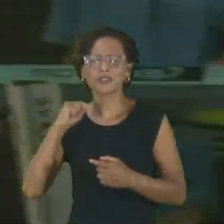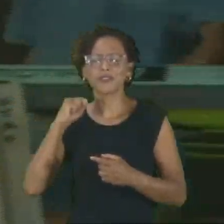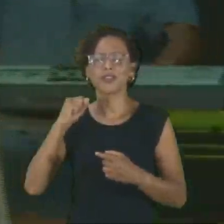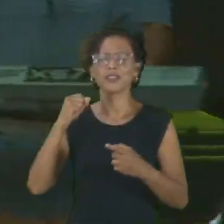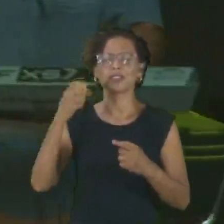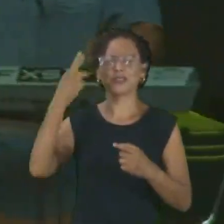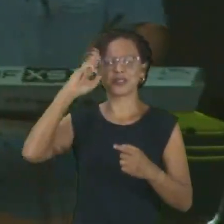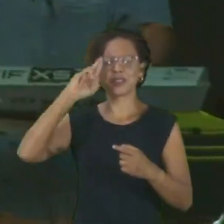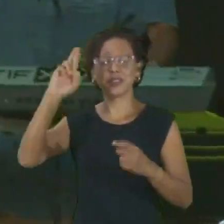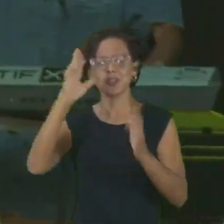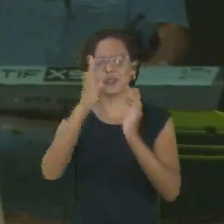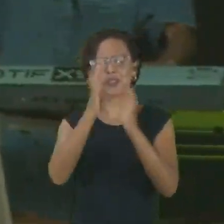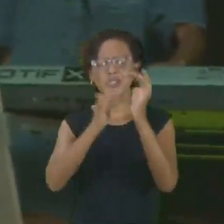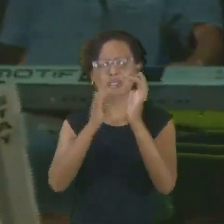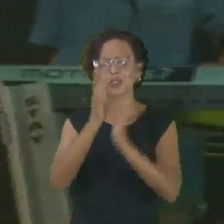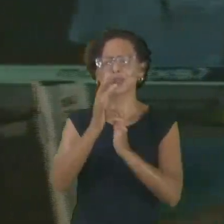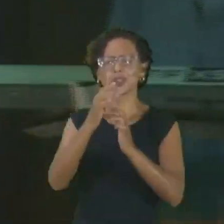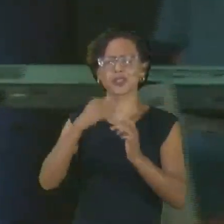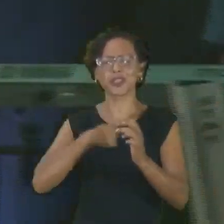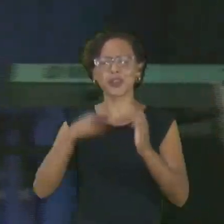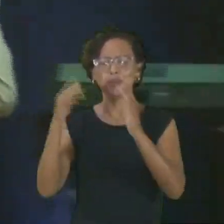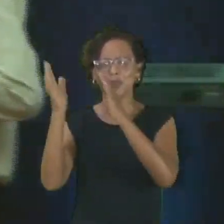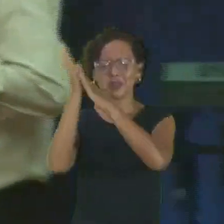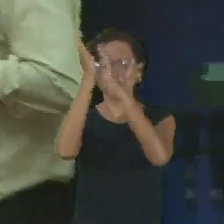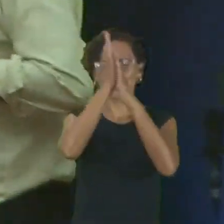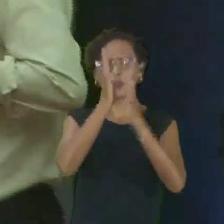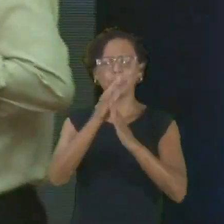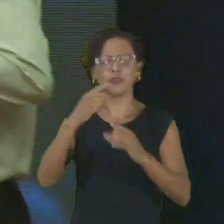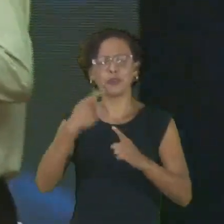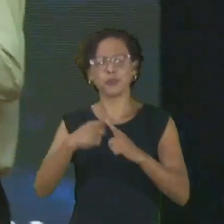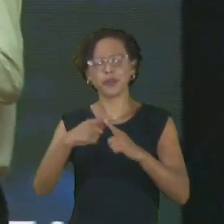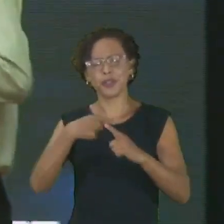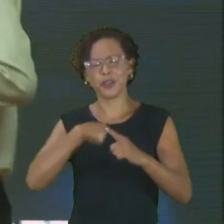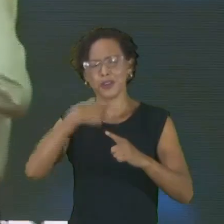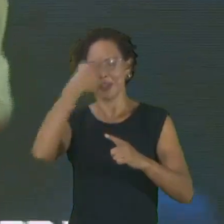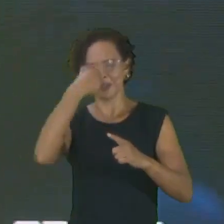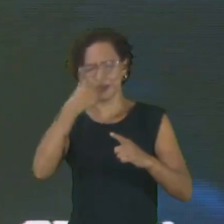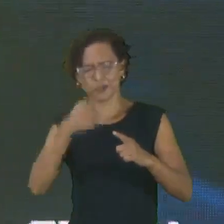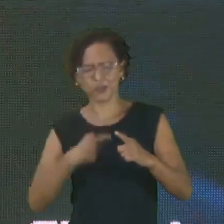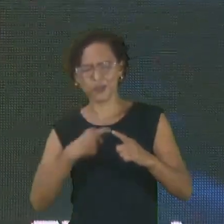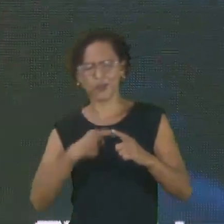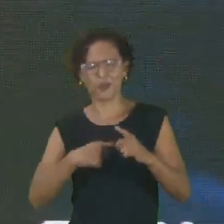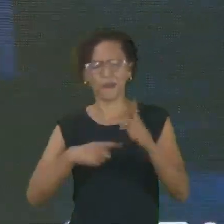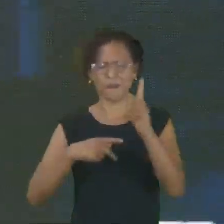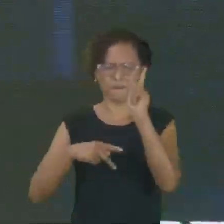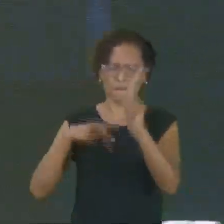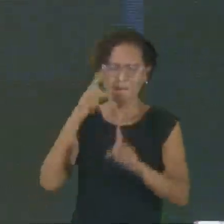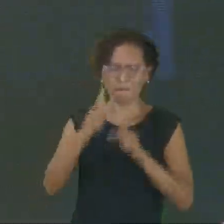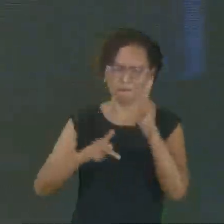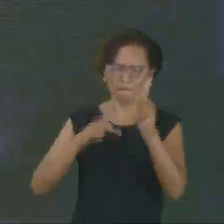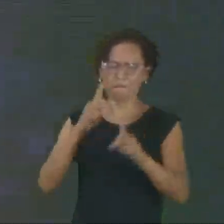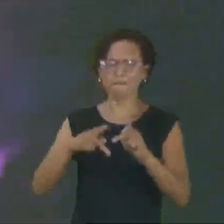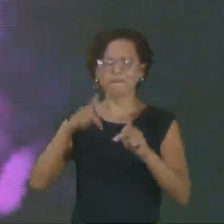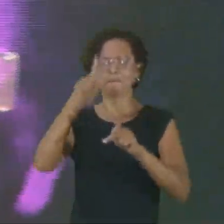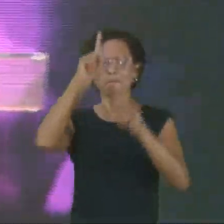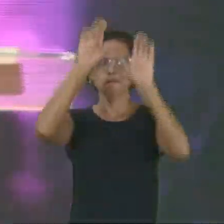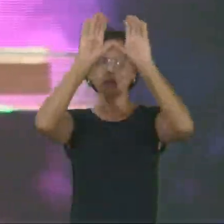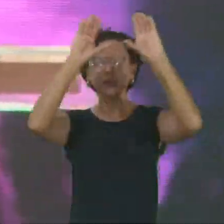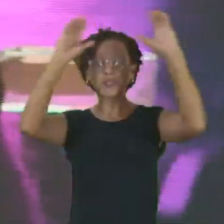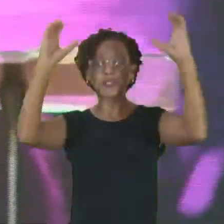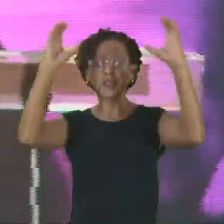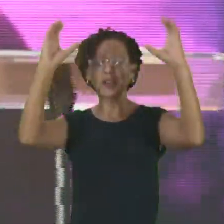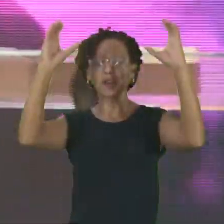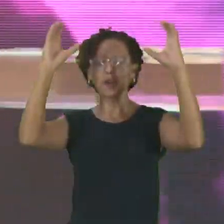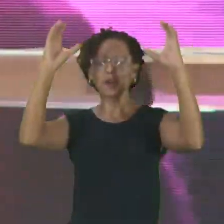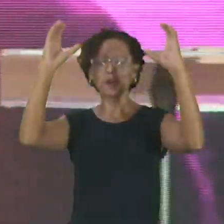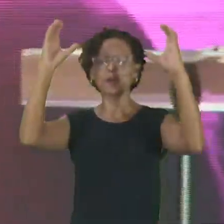Senhor Jesus, eu te louvo, porque eu sou um cidadão do céu,